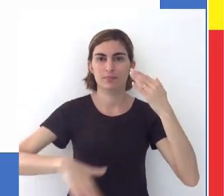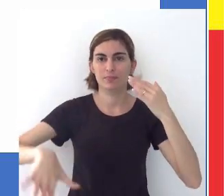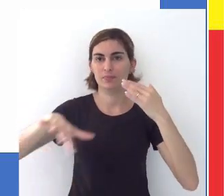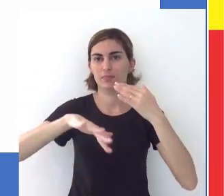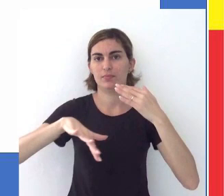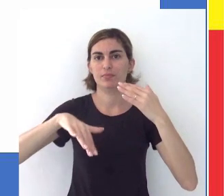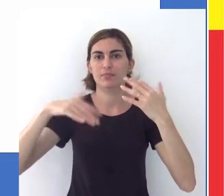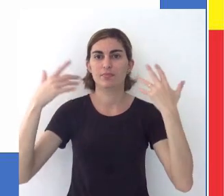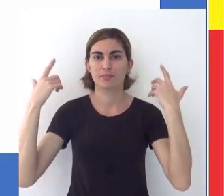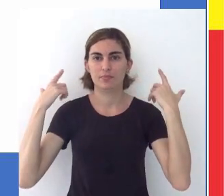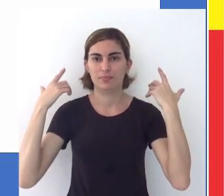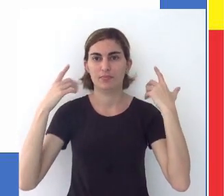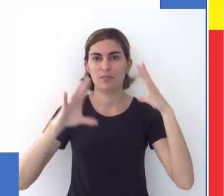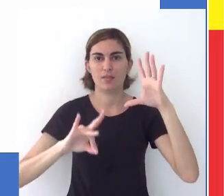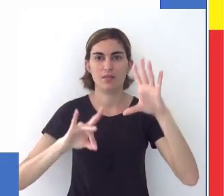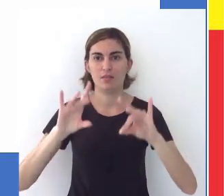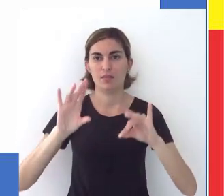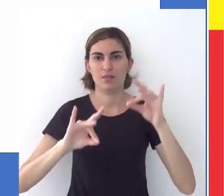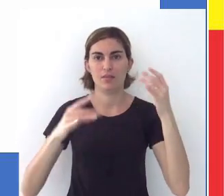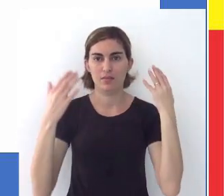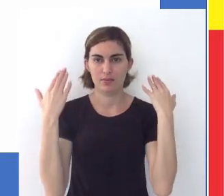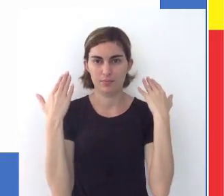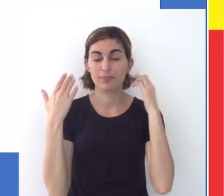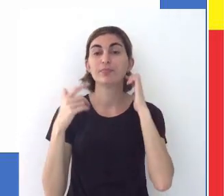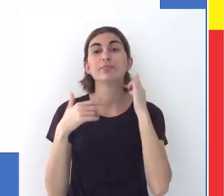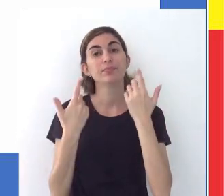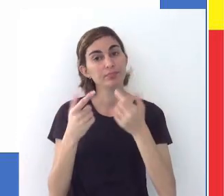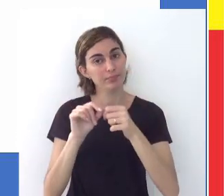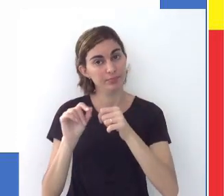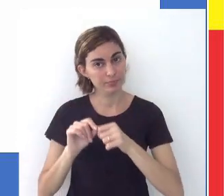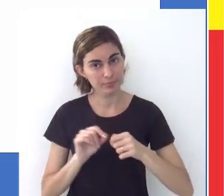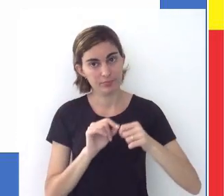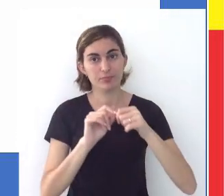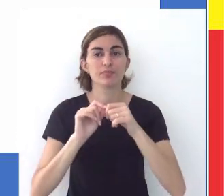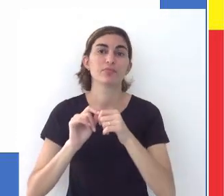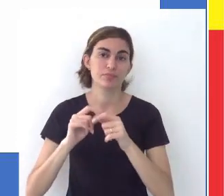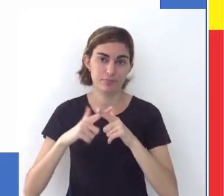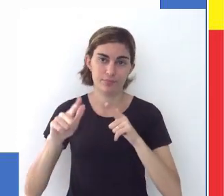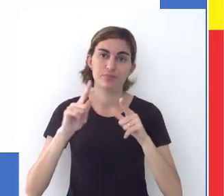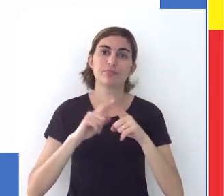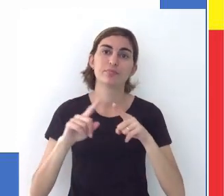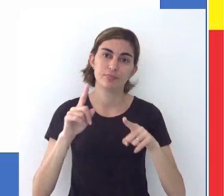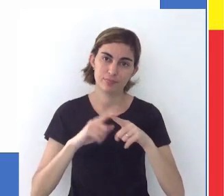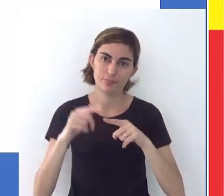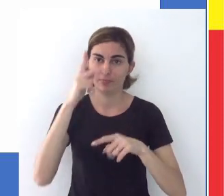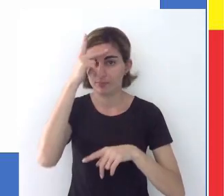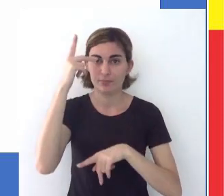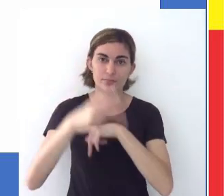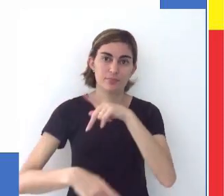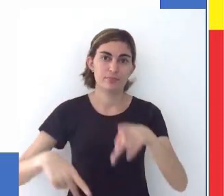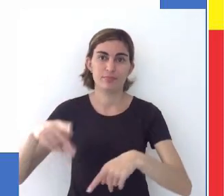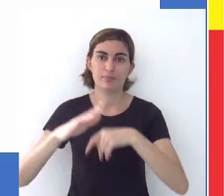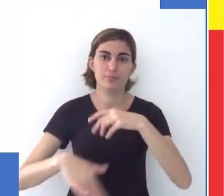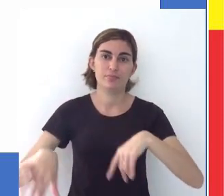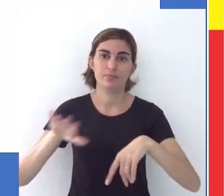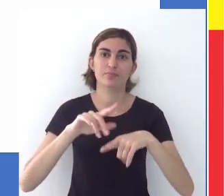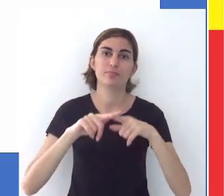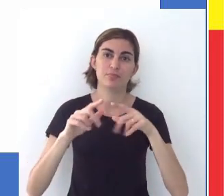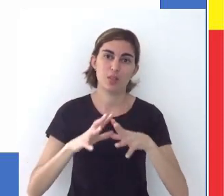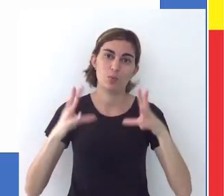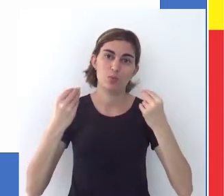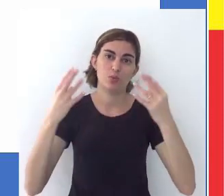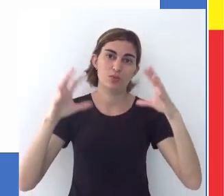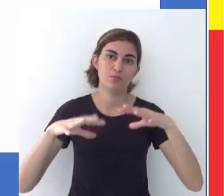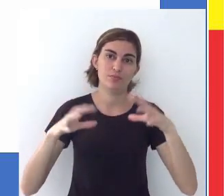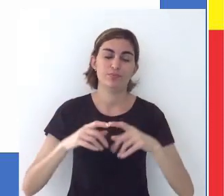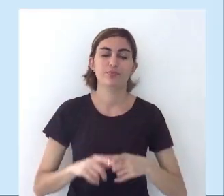o ambiente se torne um ambiente de alagado, tá, gente? E isso é um dos problemas que as pessoas recebem por conta